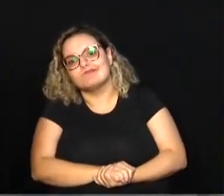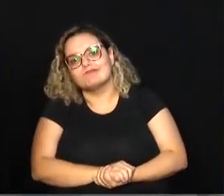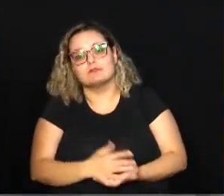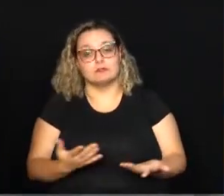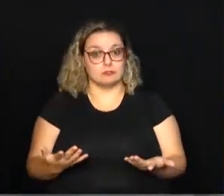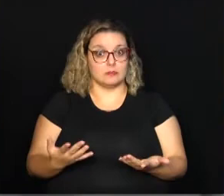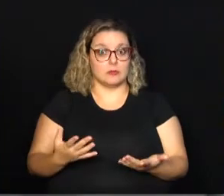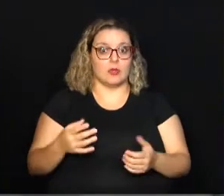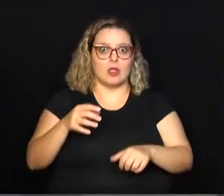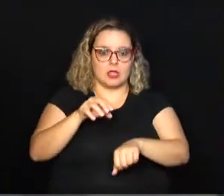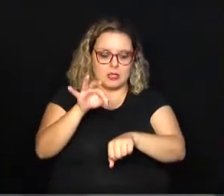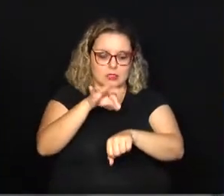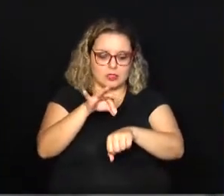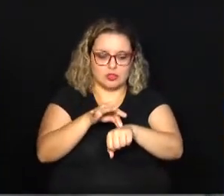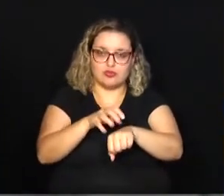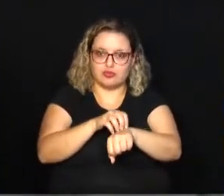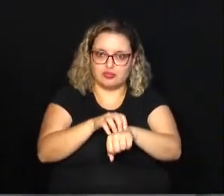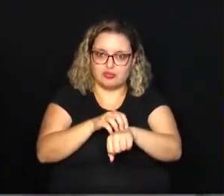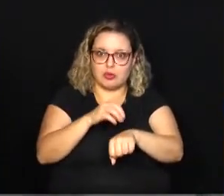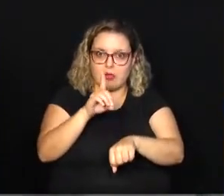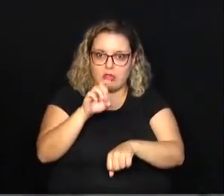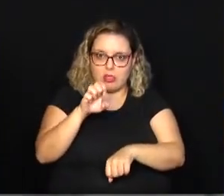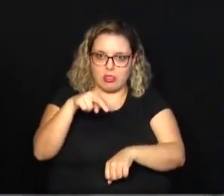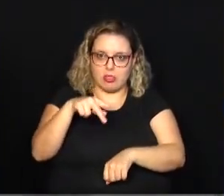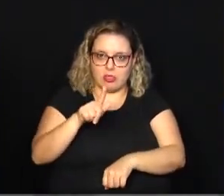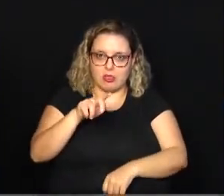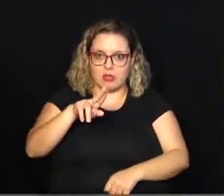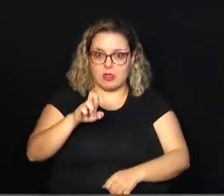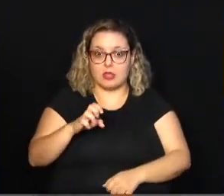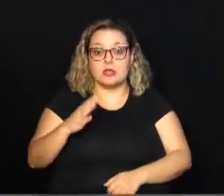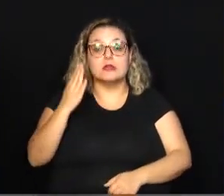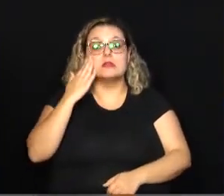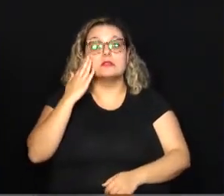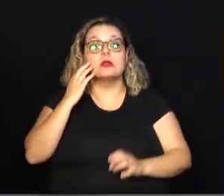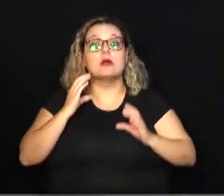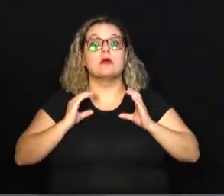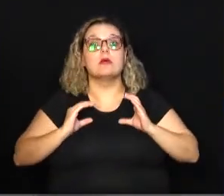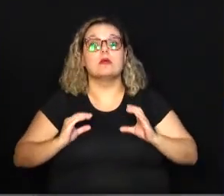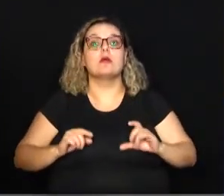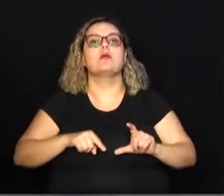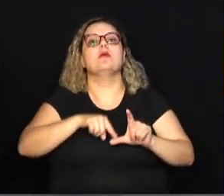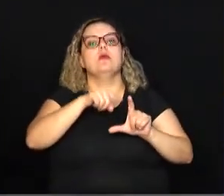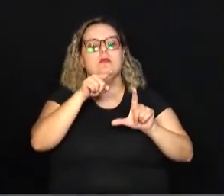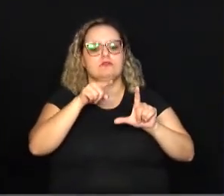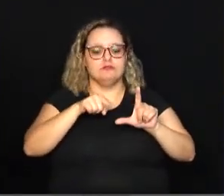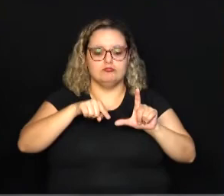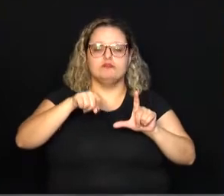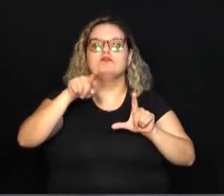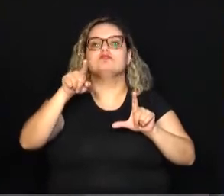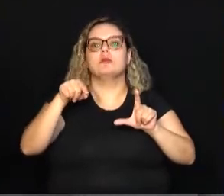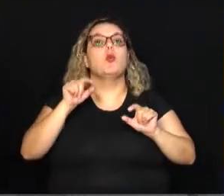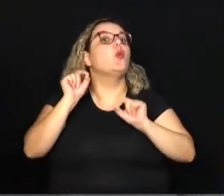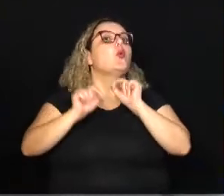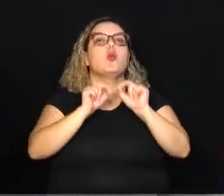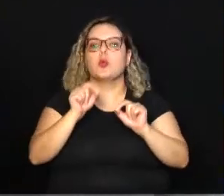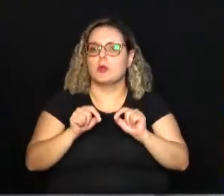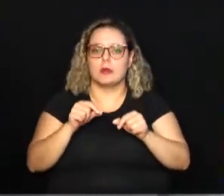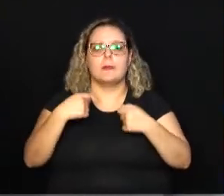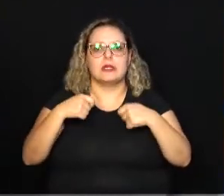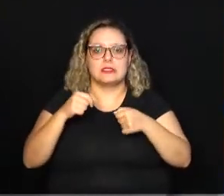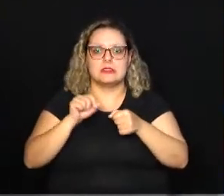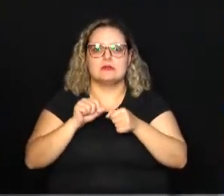exemplo, dengue, depois de tantos anos, a gente mais ou menos sabe o comportamento dessas curvas. O que tem que fazer, o que pode fazer,